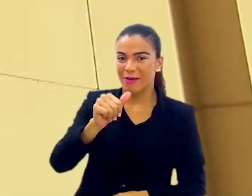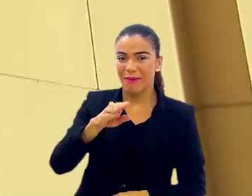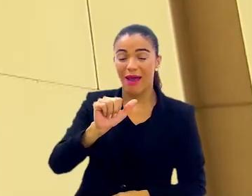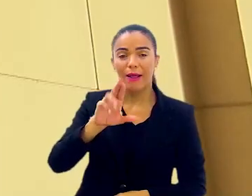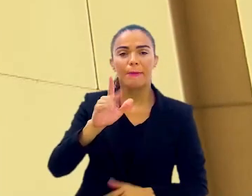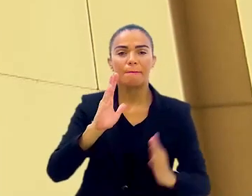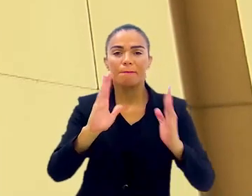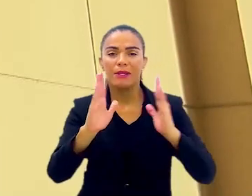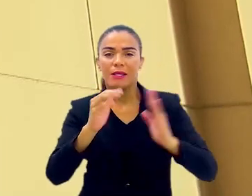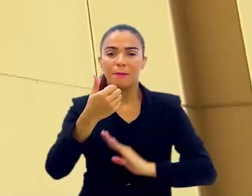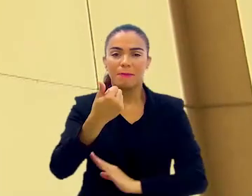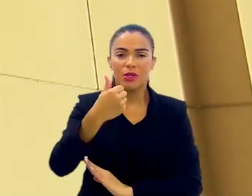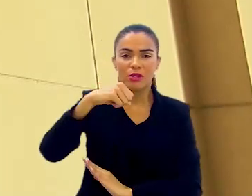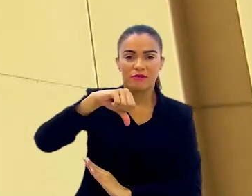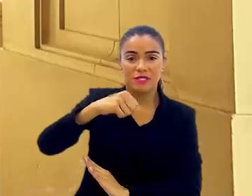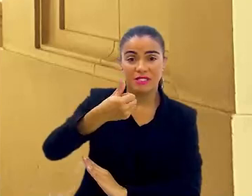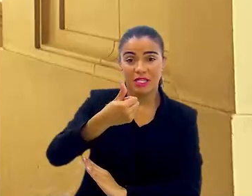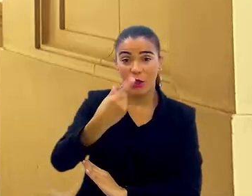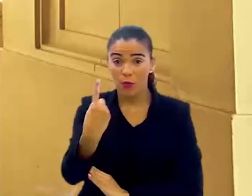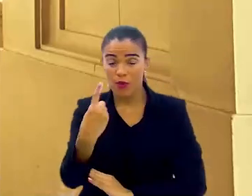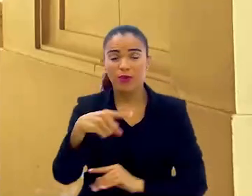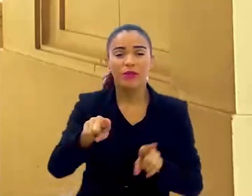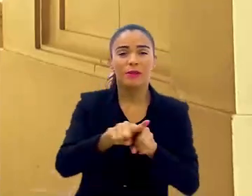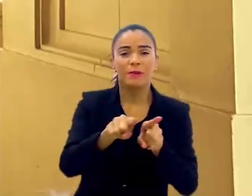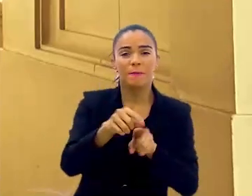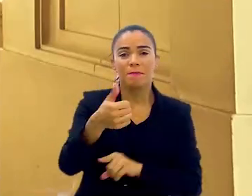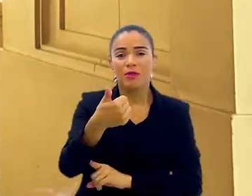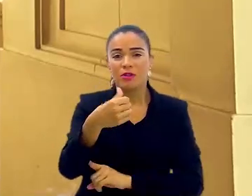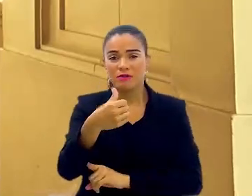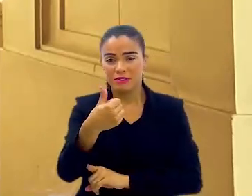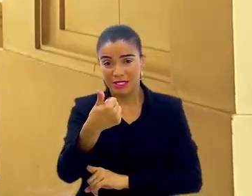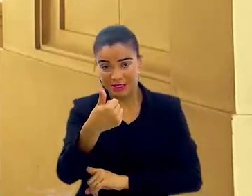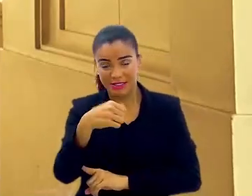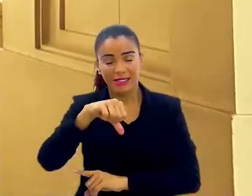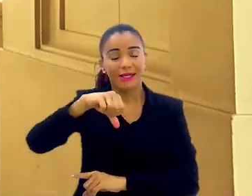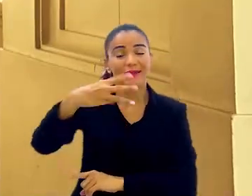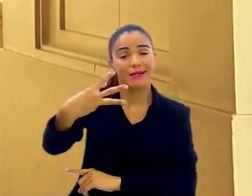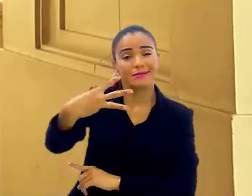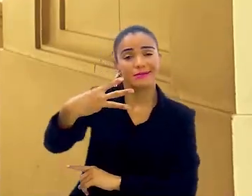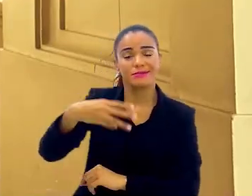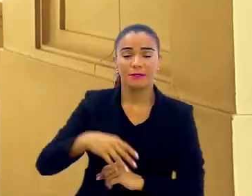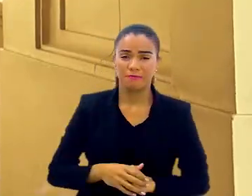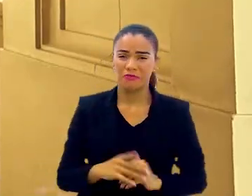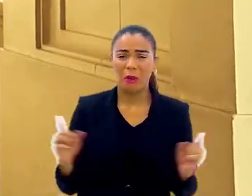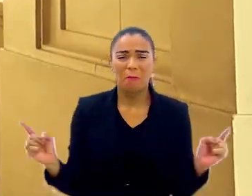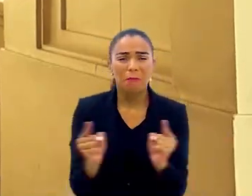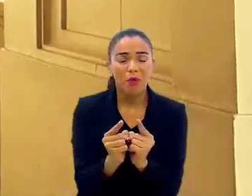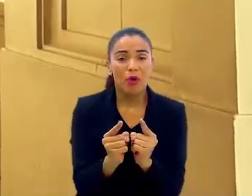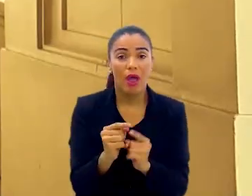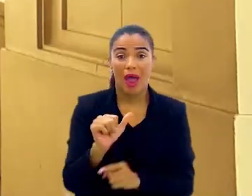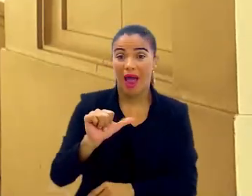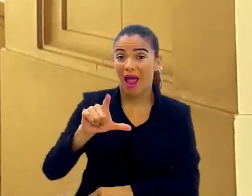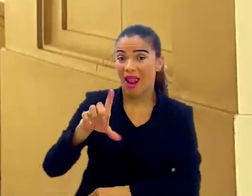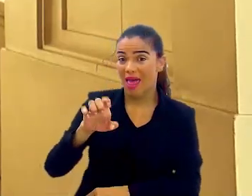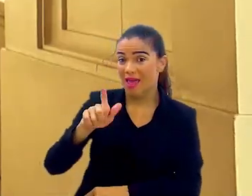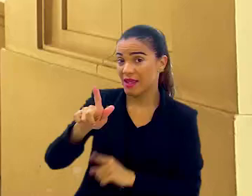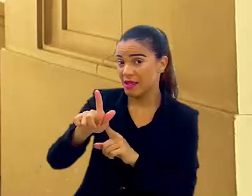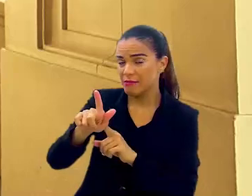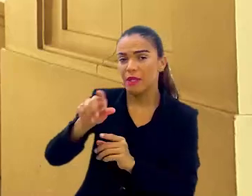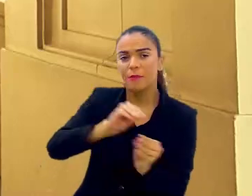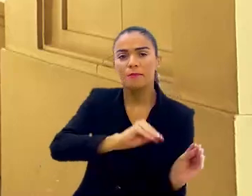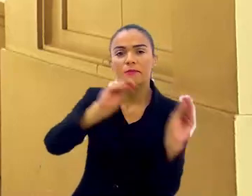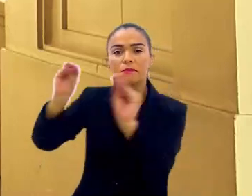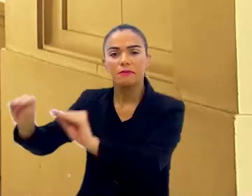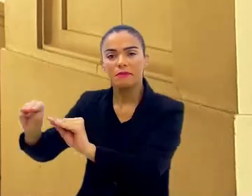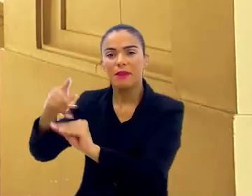ALEG, entre 1961 e 1963. E foi um período muito curto de tempo. Depois, a ALEG é